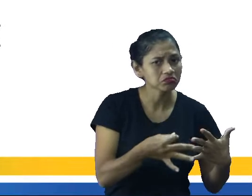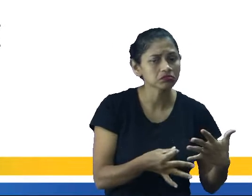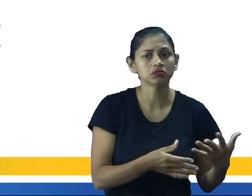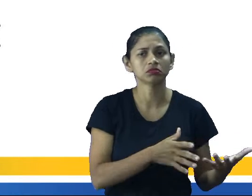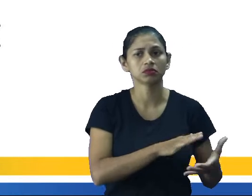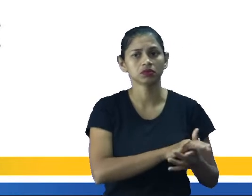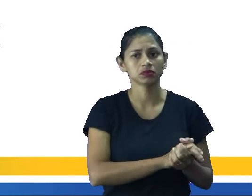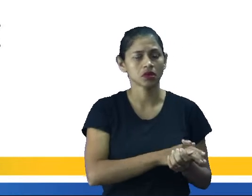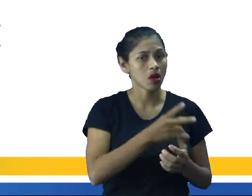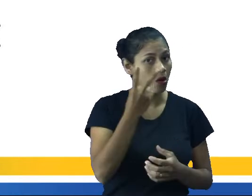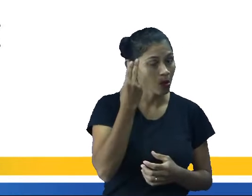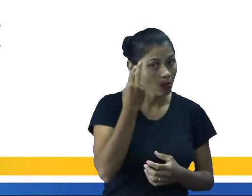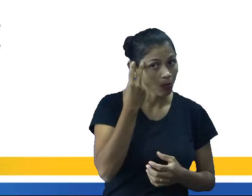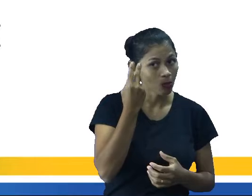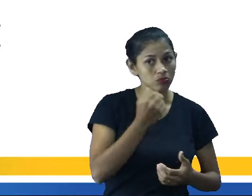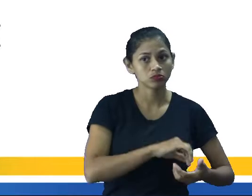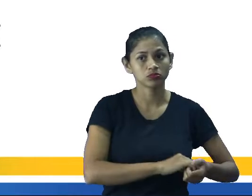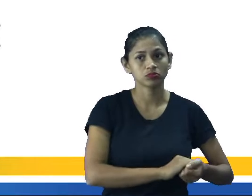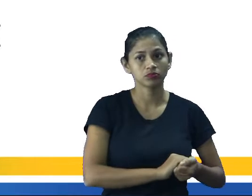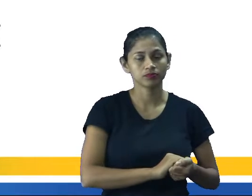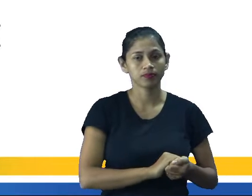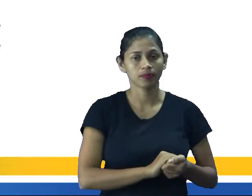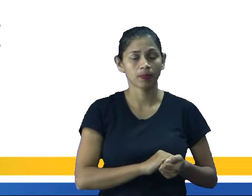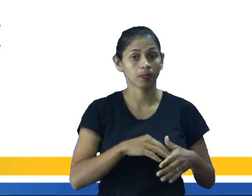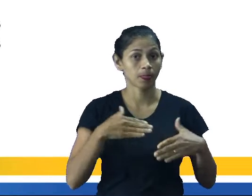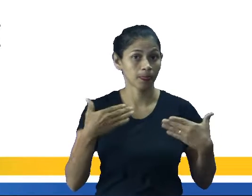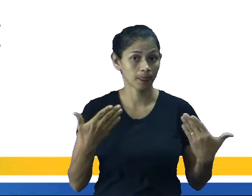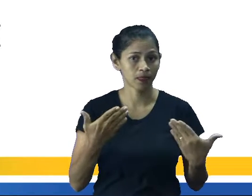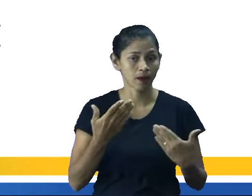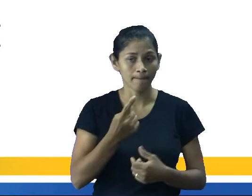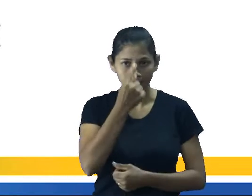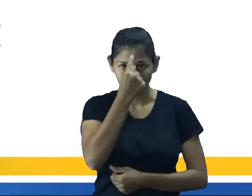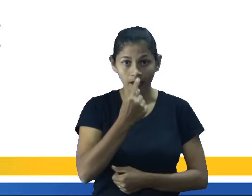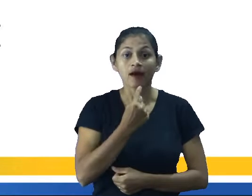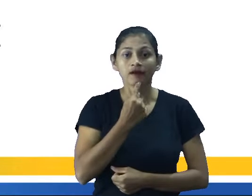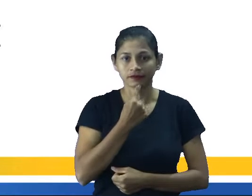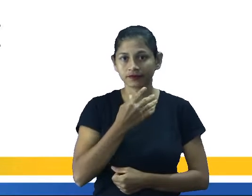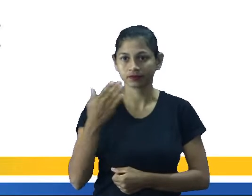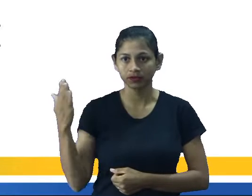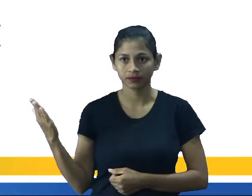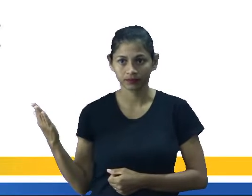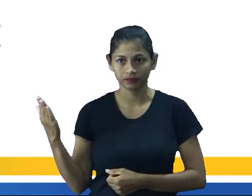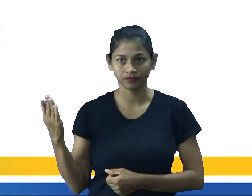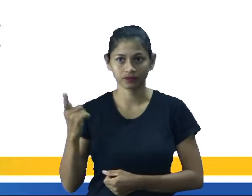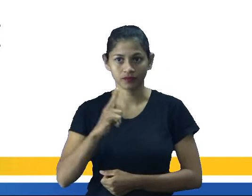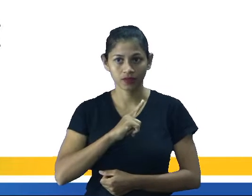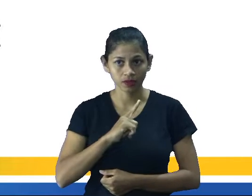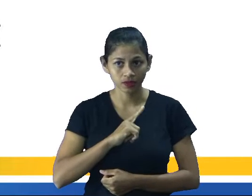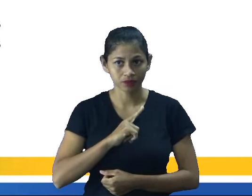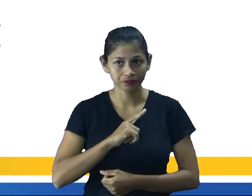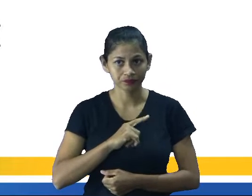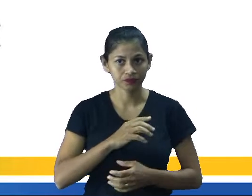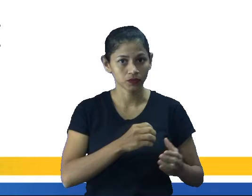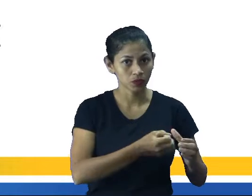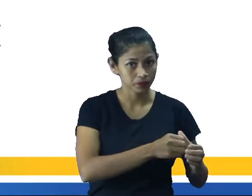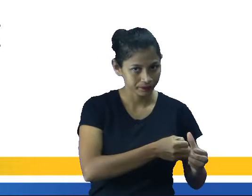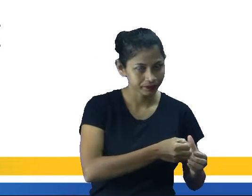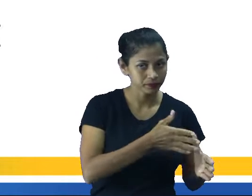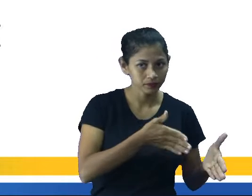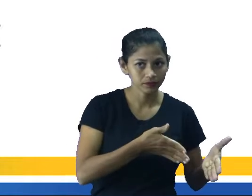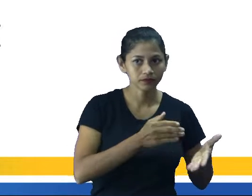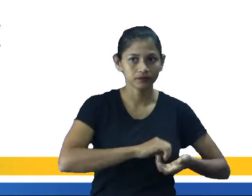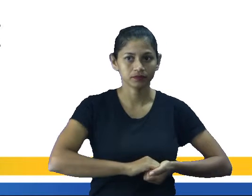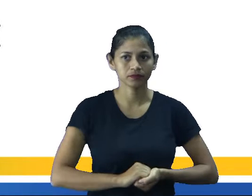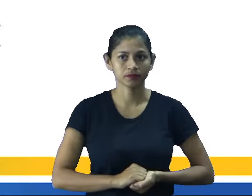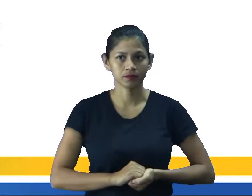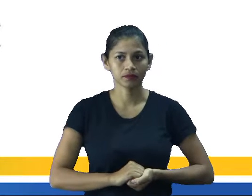são comuns em células procariontes. Então, observando a figura, nós temos aí uma célula procarionte, né? Então, nós temos aí